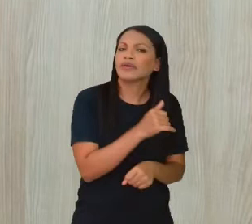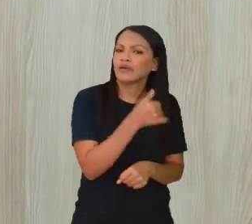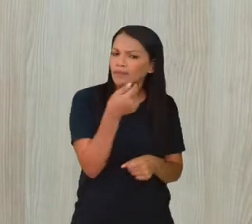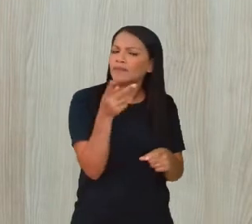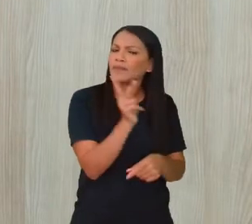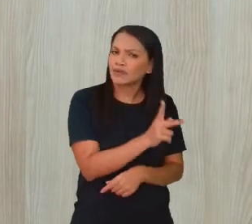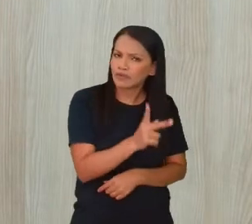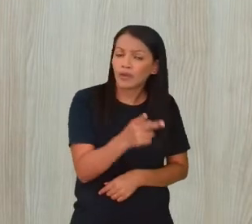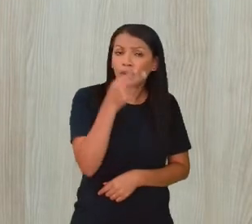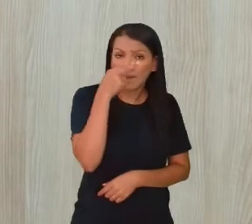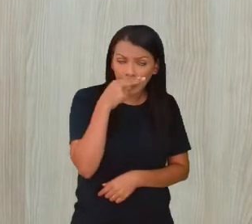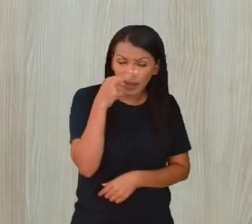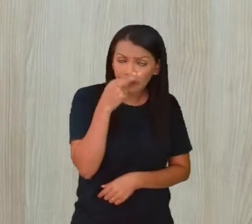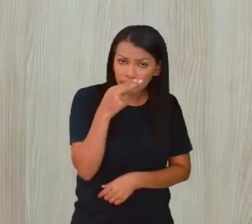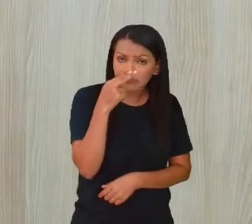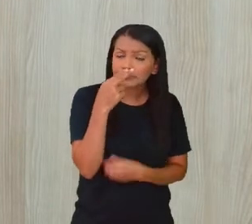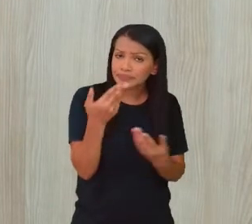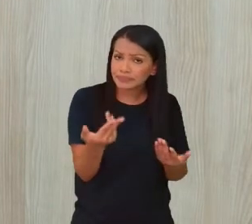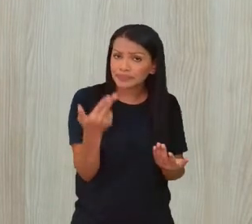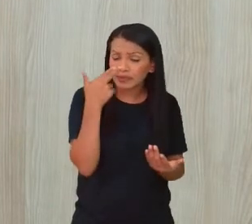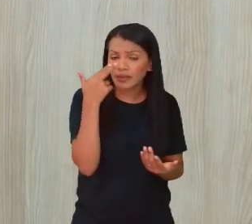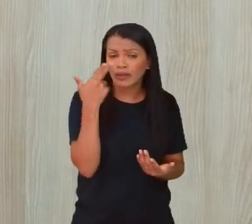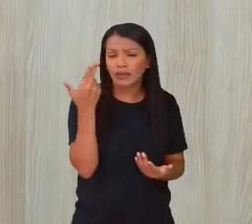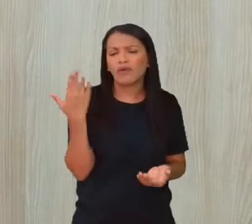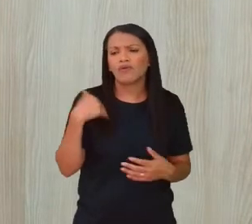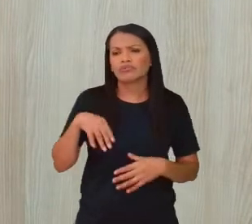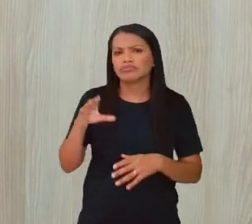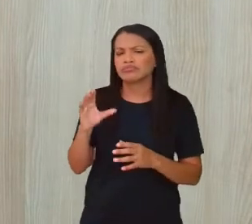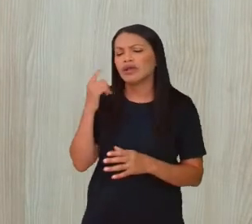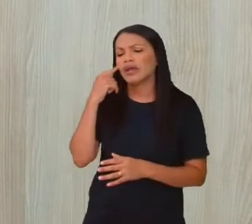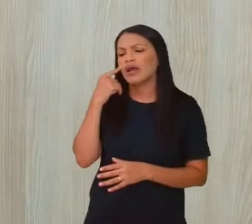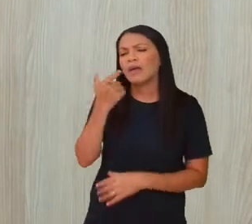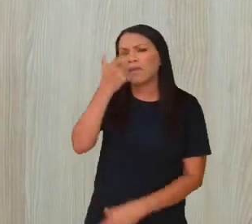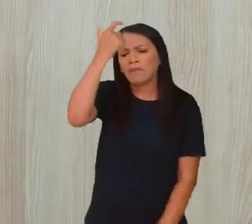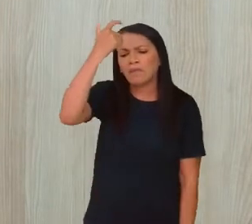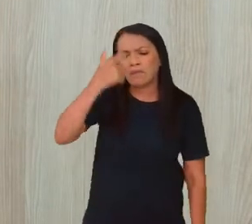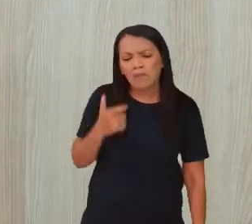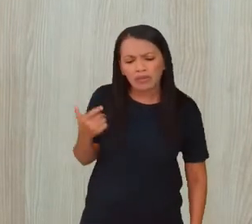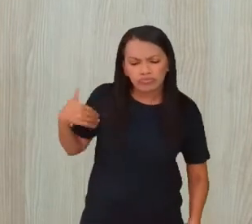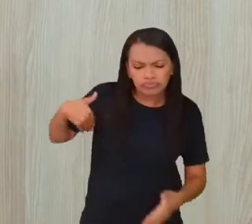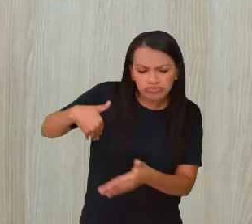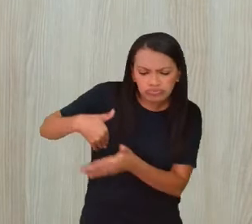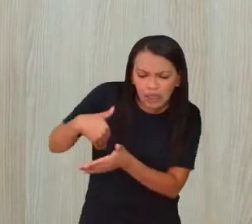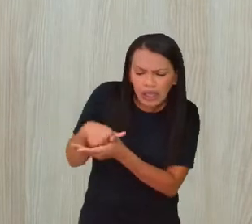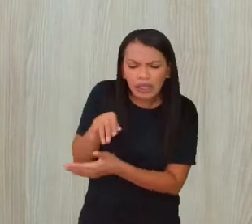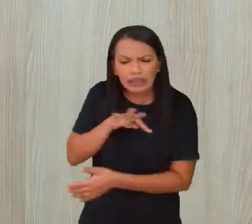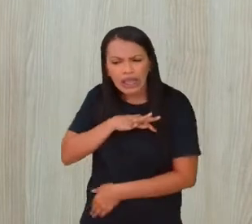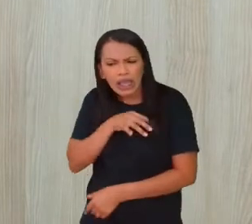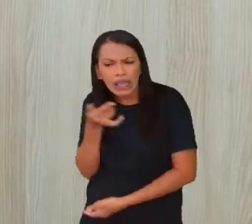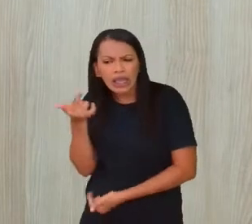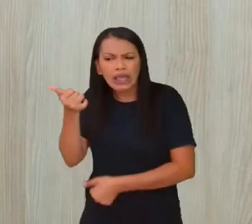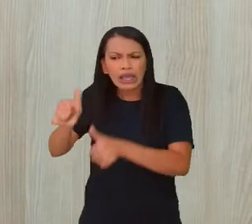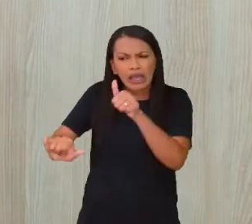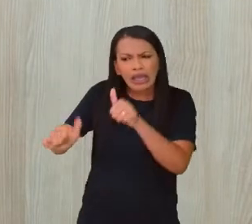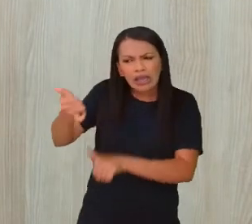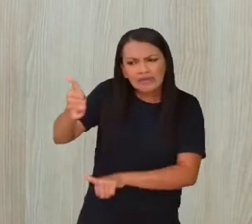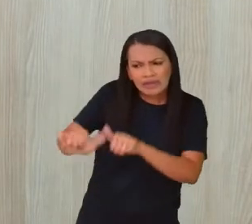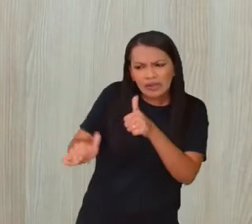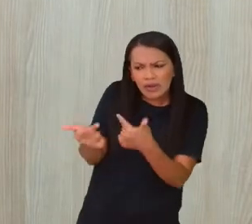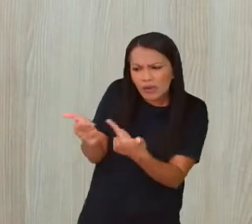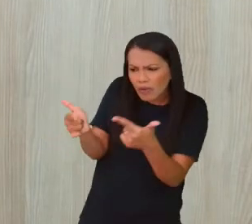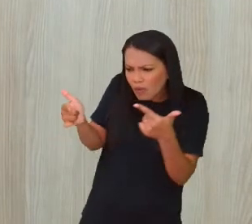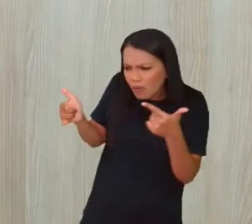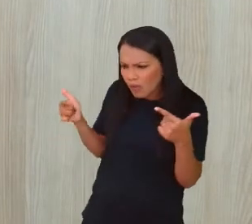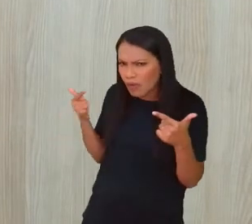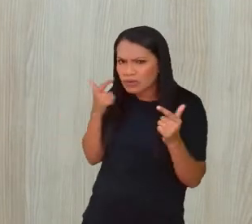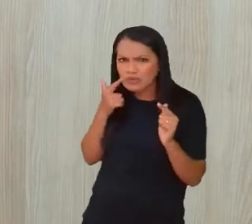bem, né? Do mesmo jeito que os jogadores de futebol, a comissão técnica vai lá, avalia os outros times, né, as